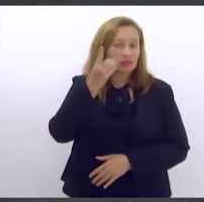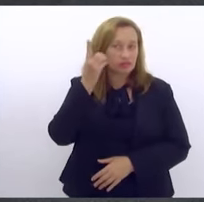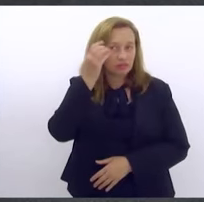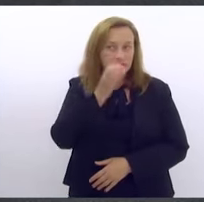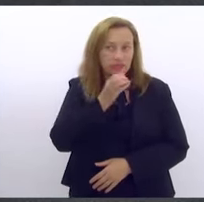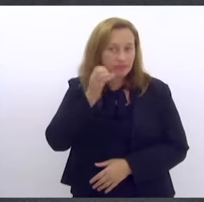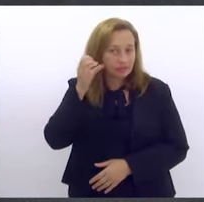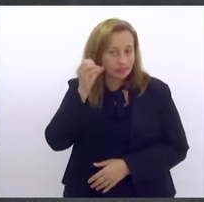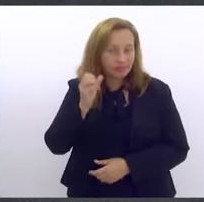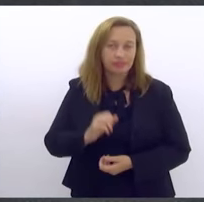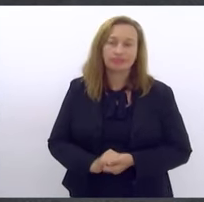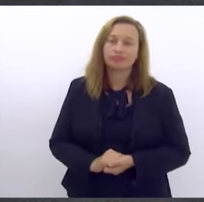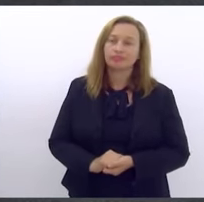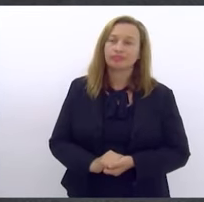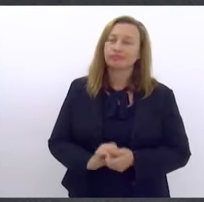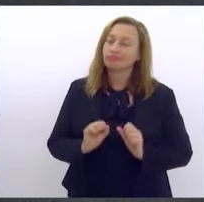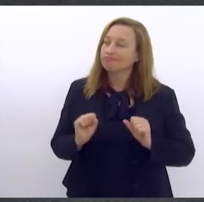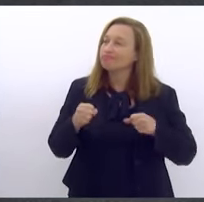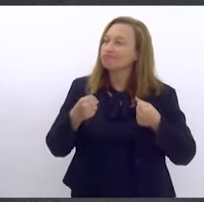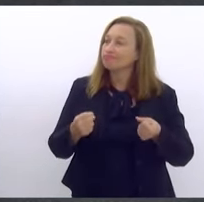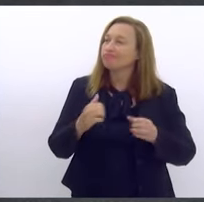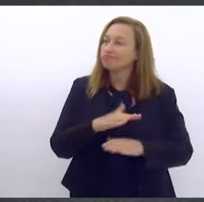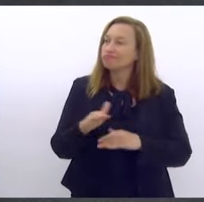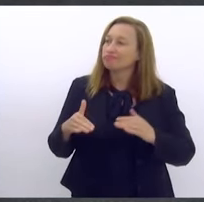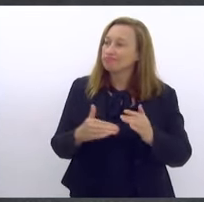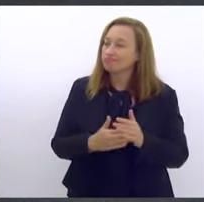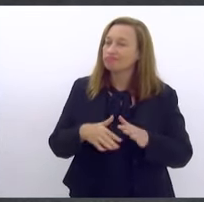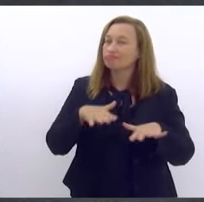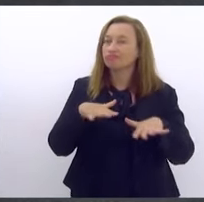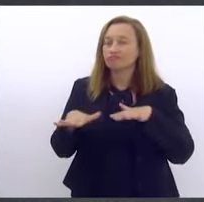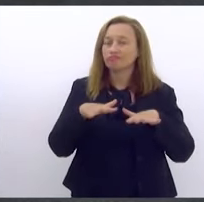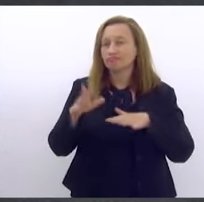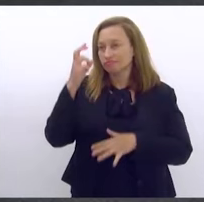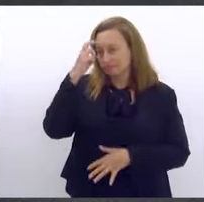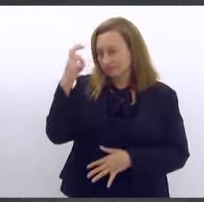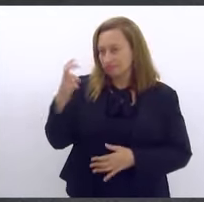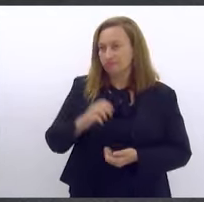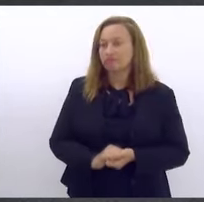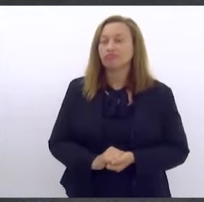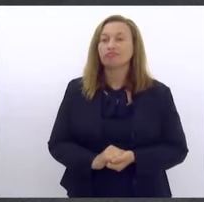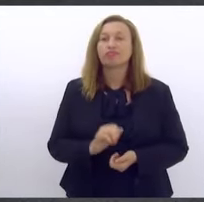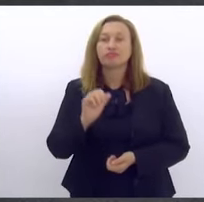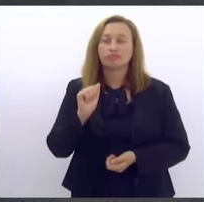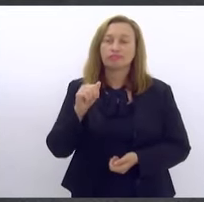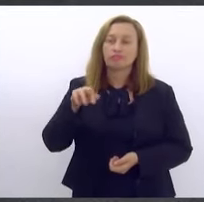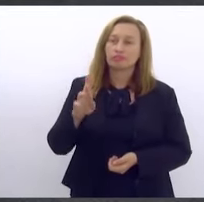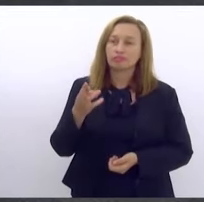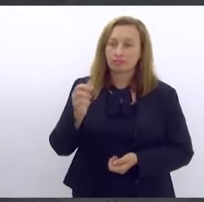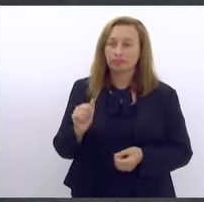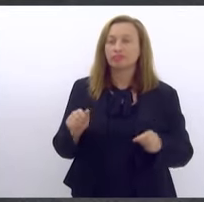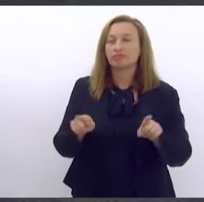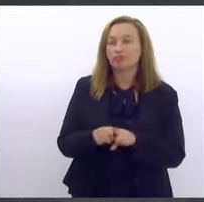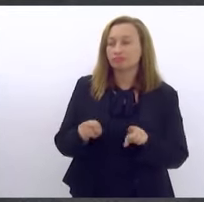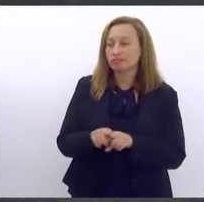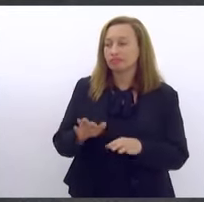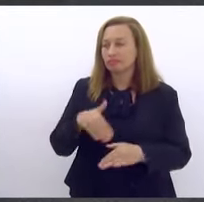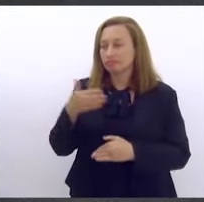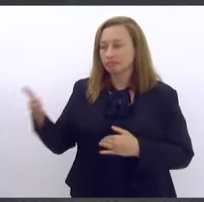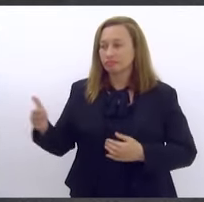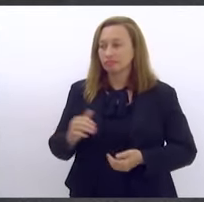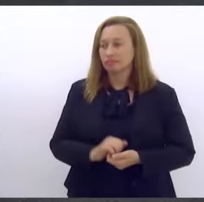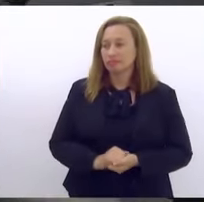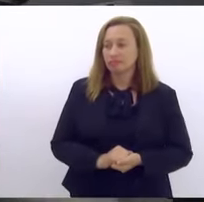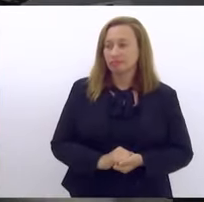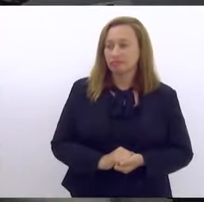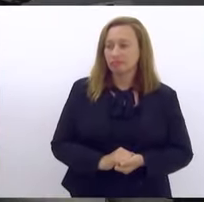Célia Jordão, que é uma defensora de todas as manifestações culturais em Angra e fora de Angra. Obrigado. Nosso